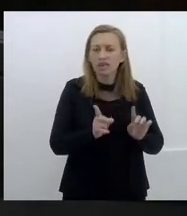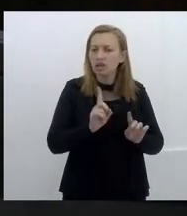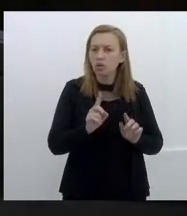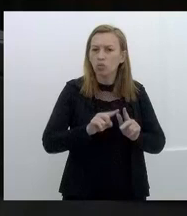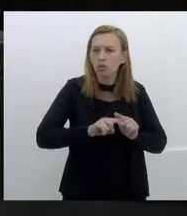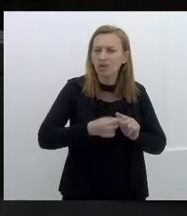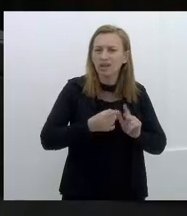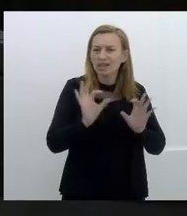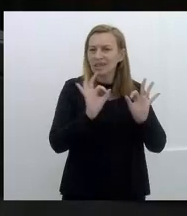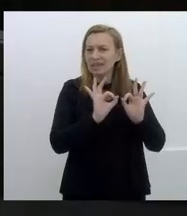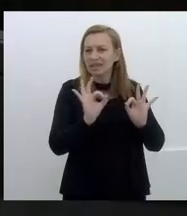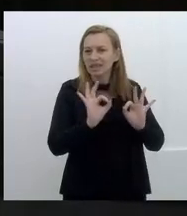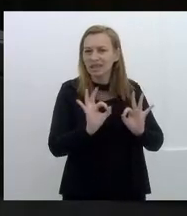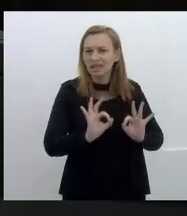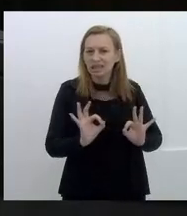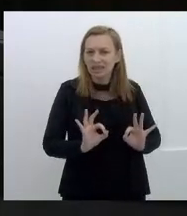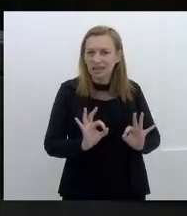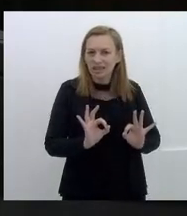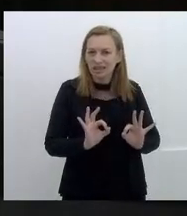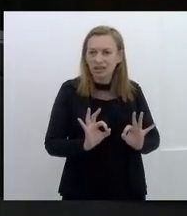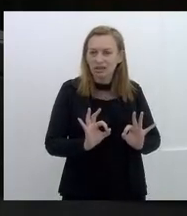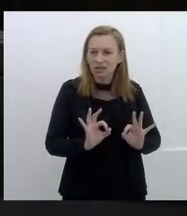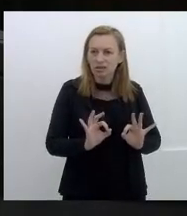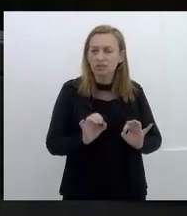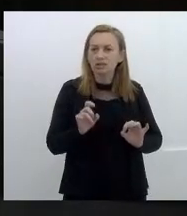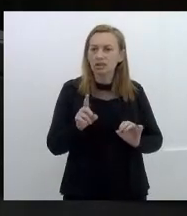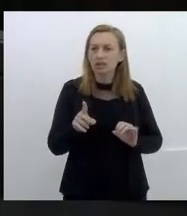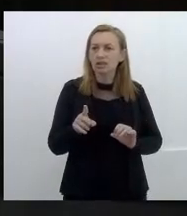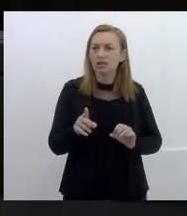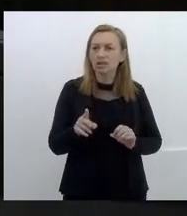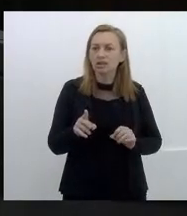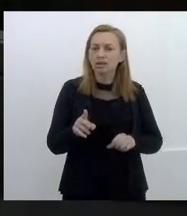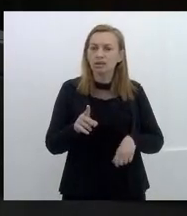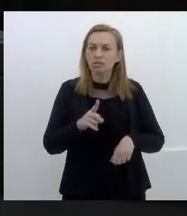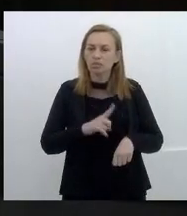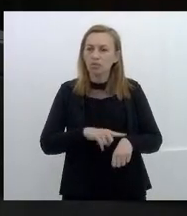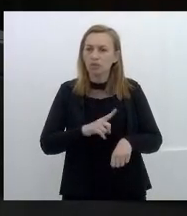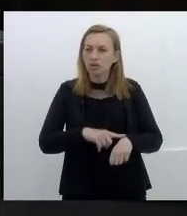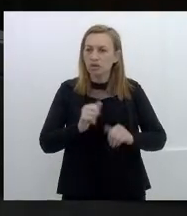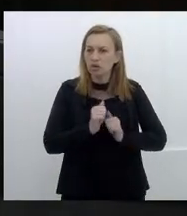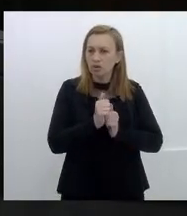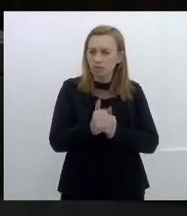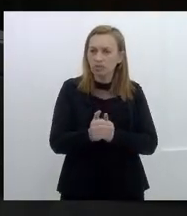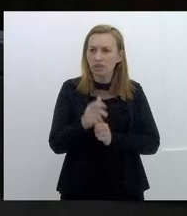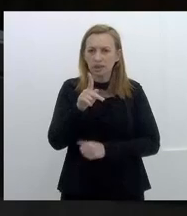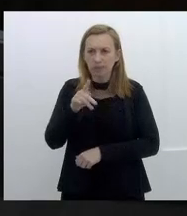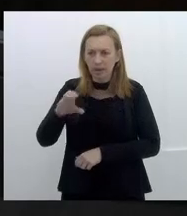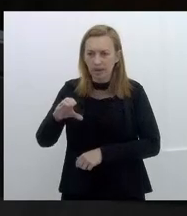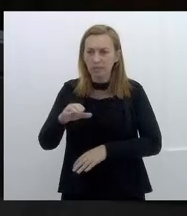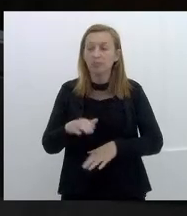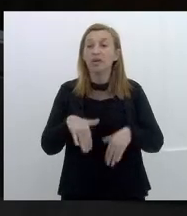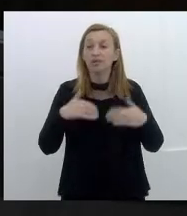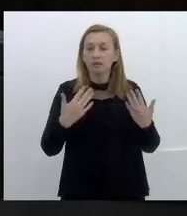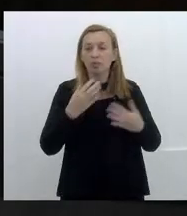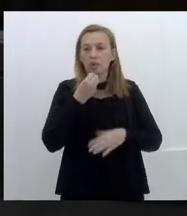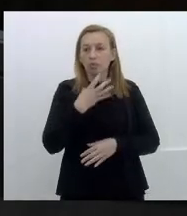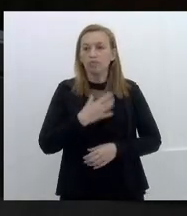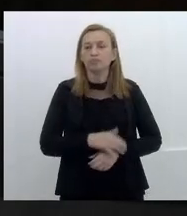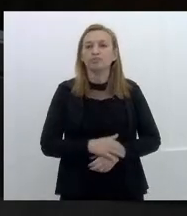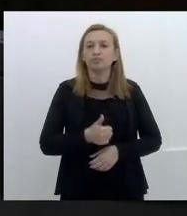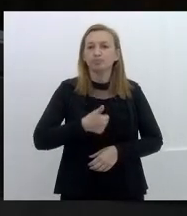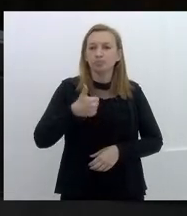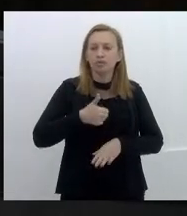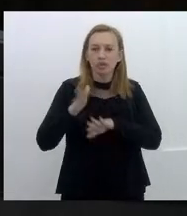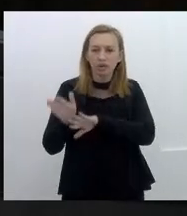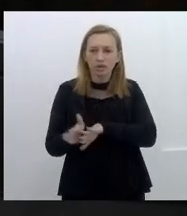não alteramos mais nada daquela segunda encaminhamento da PEC bom pode